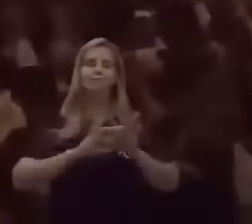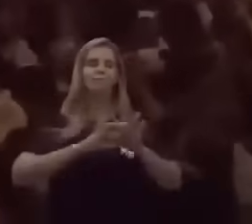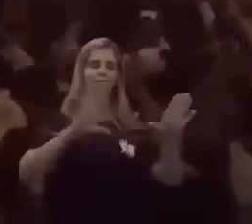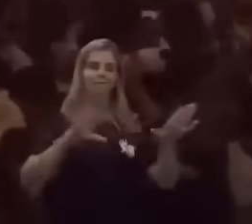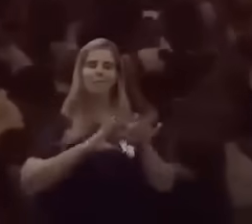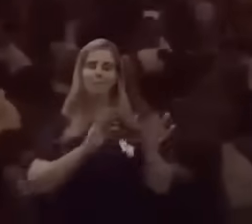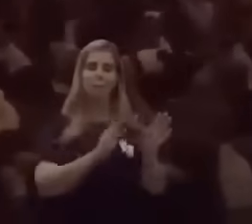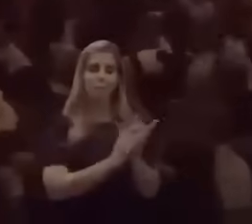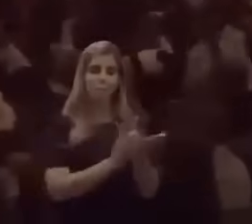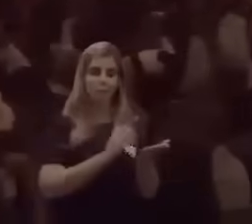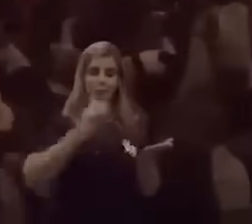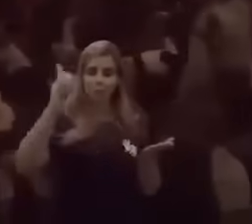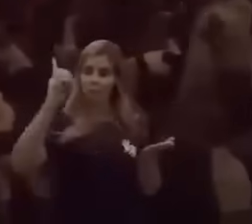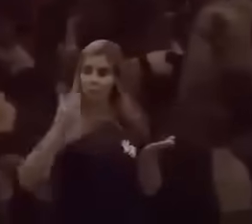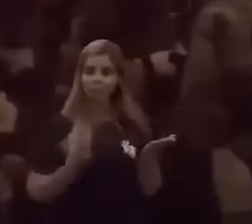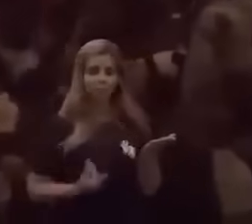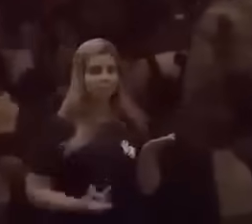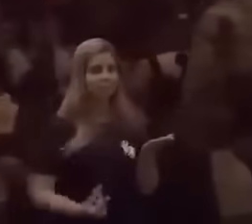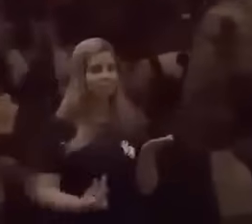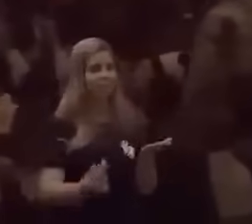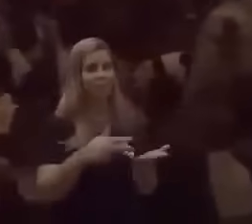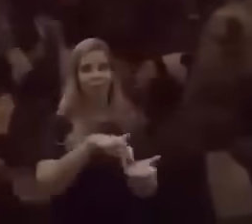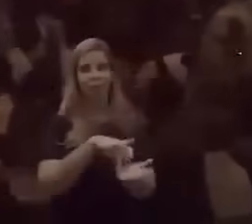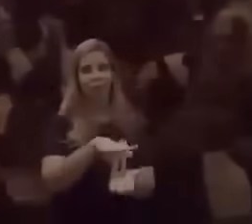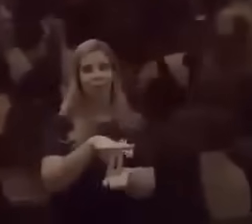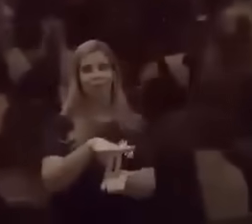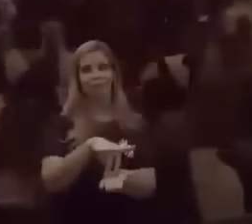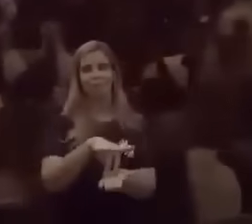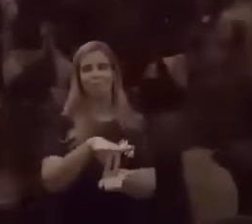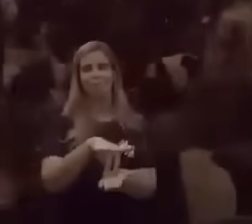de Deus vai prevalecer.